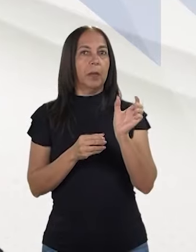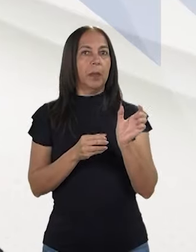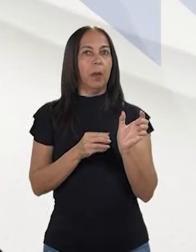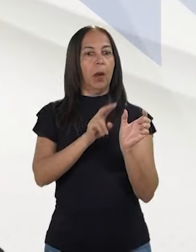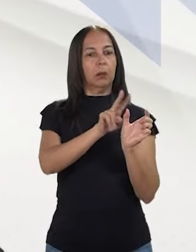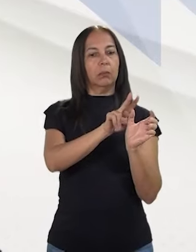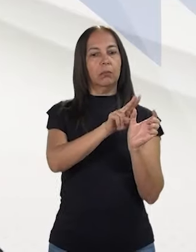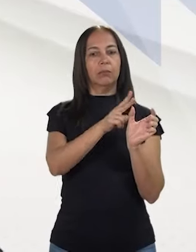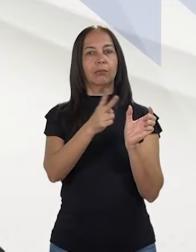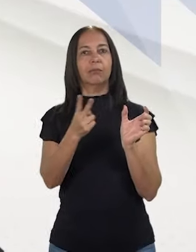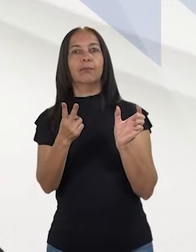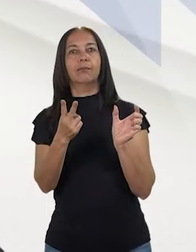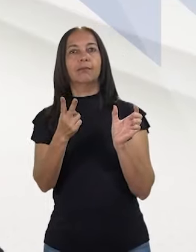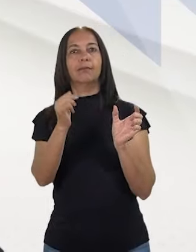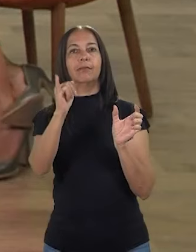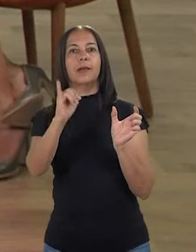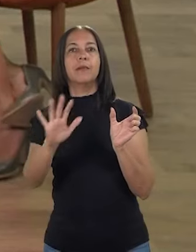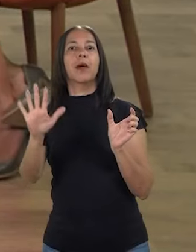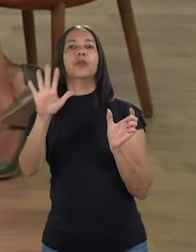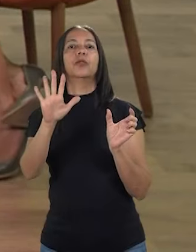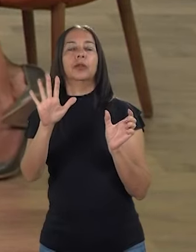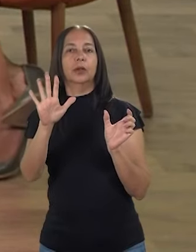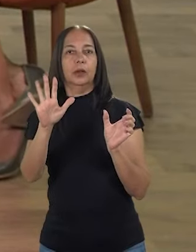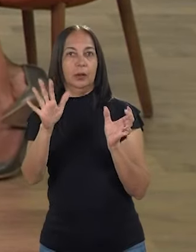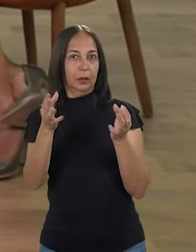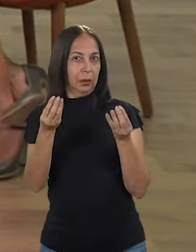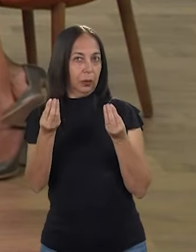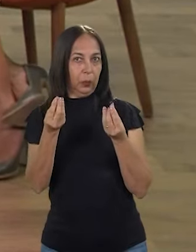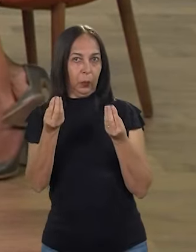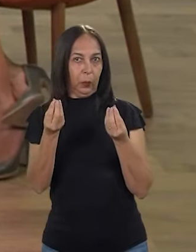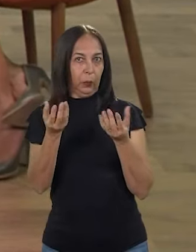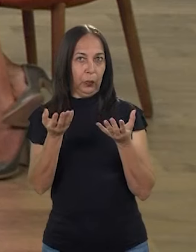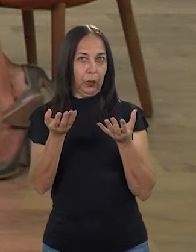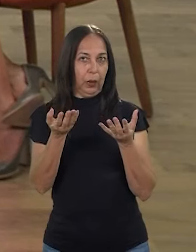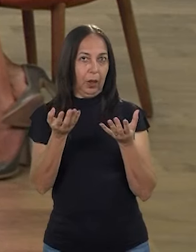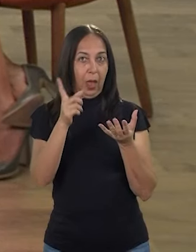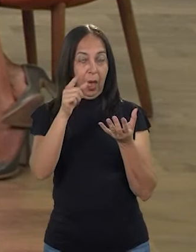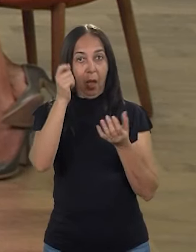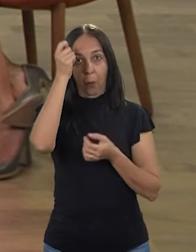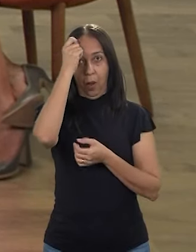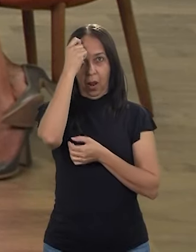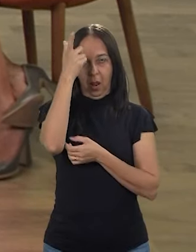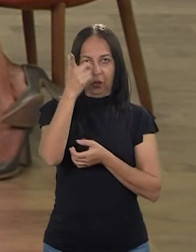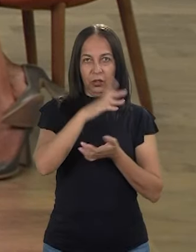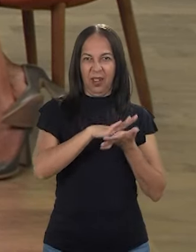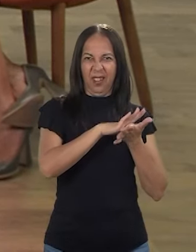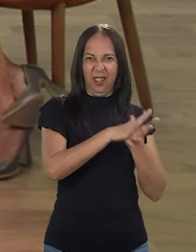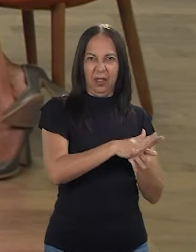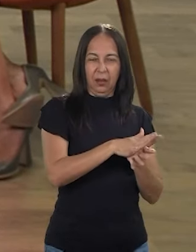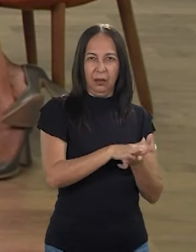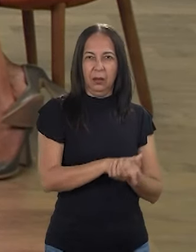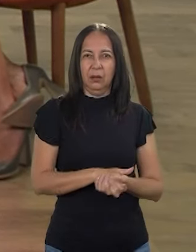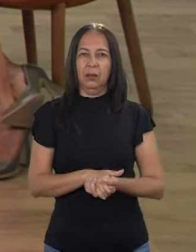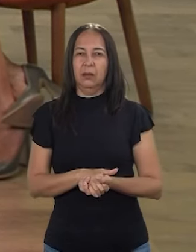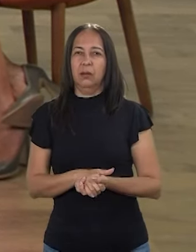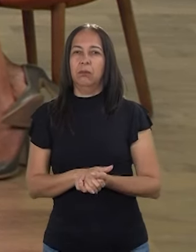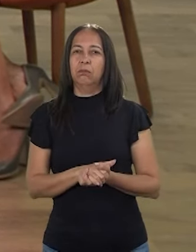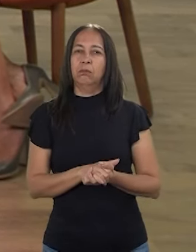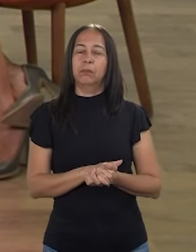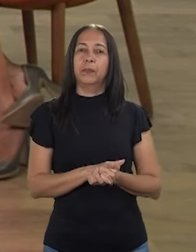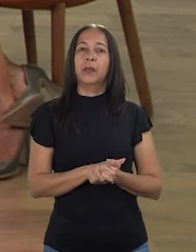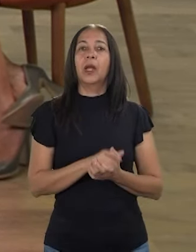qualificação de determinadas imagens dessa maneira que eu falo lei é conduzida por uma lógica racista e